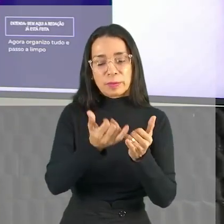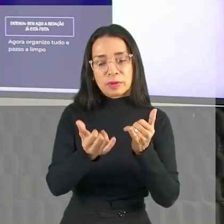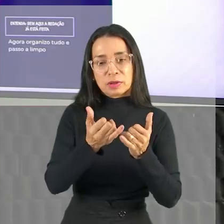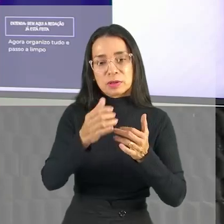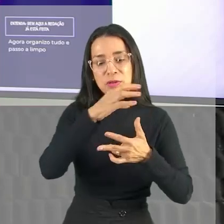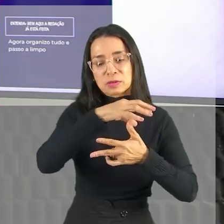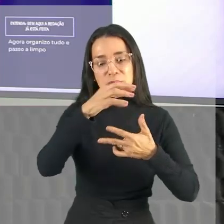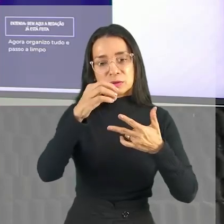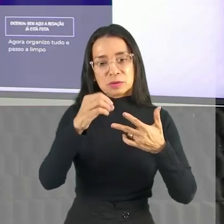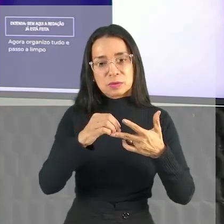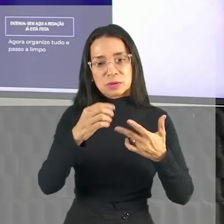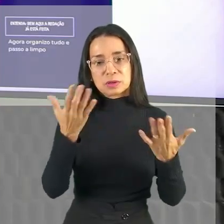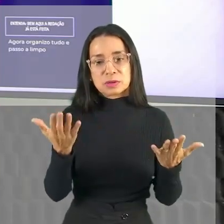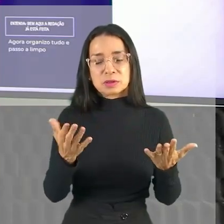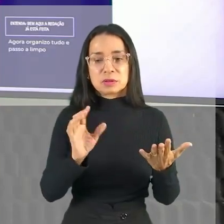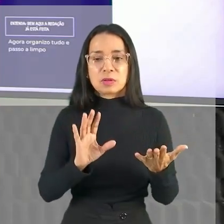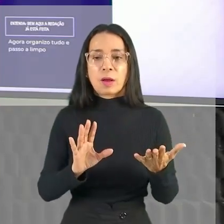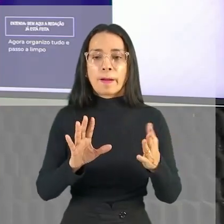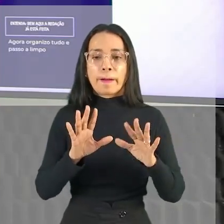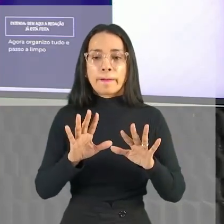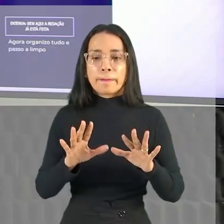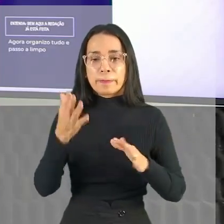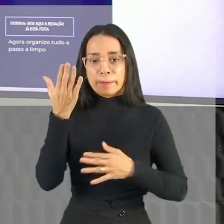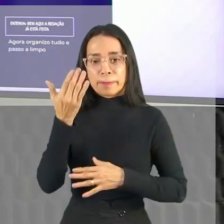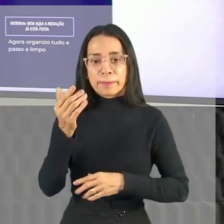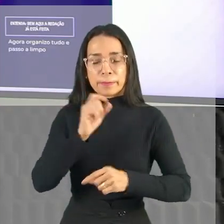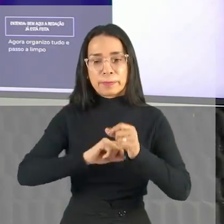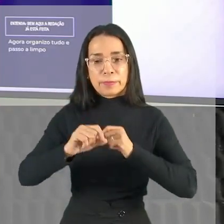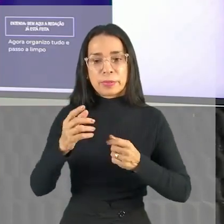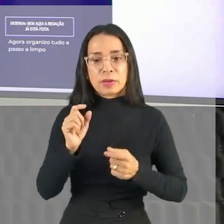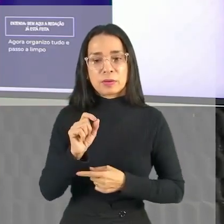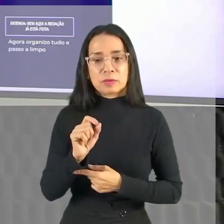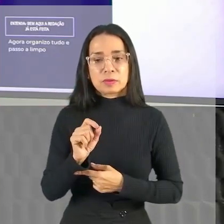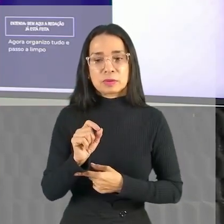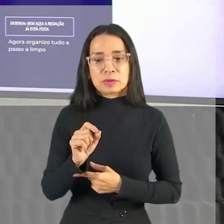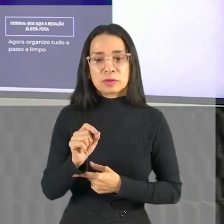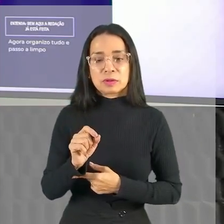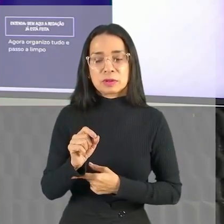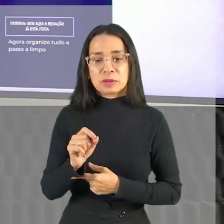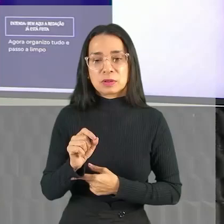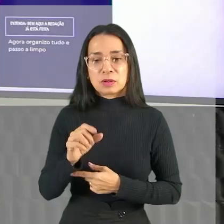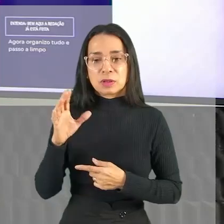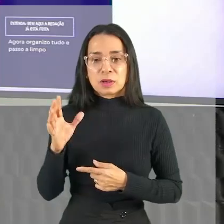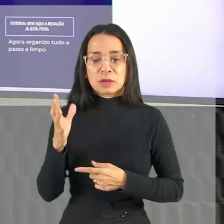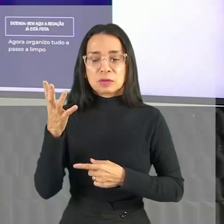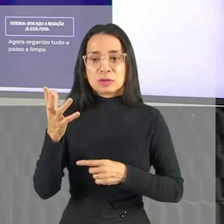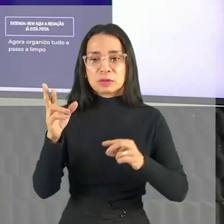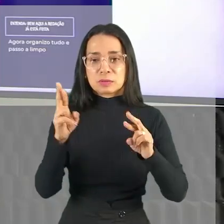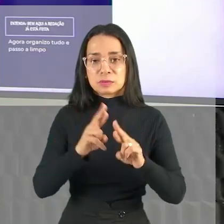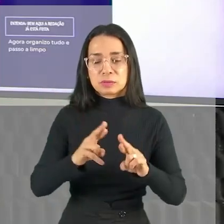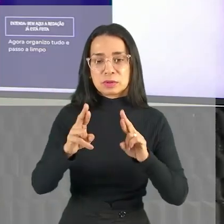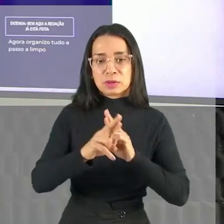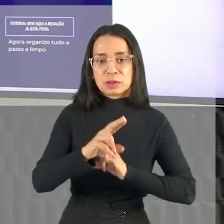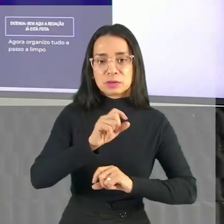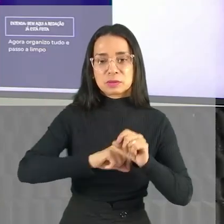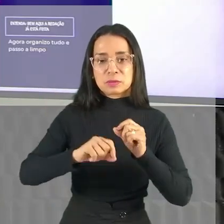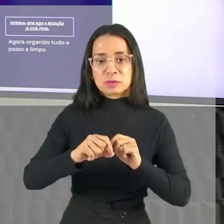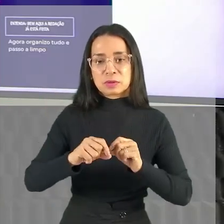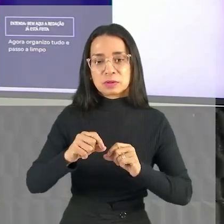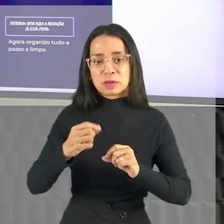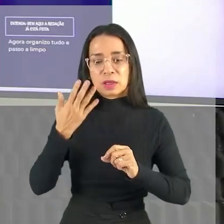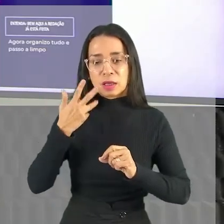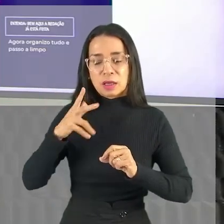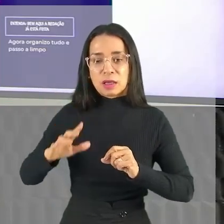pessoas privadas de liberdade, mas nós sabemos que os casos e as ocorrências relacionadas à